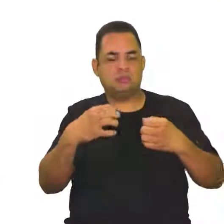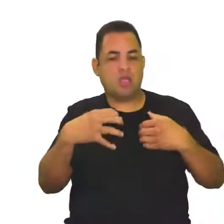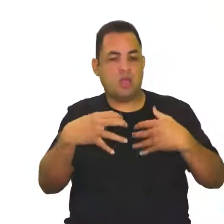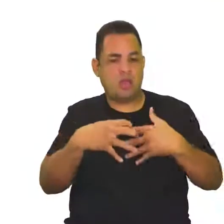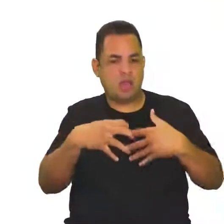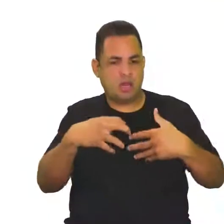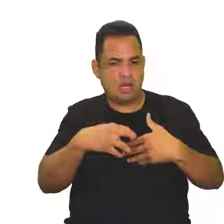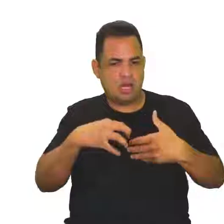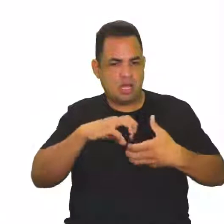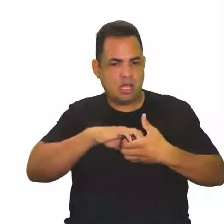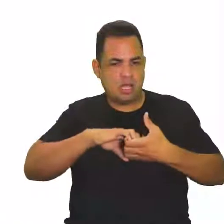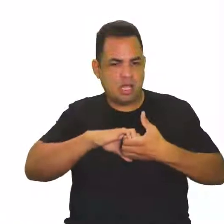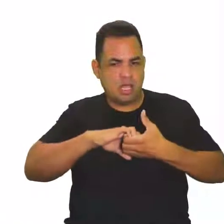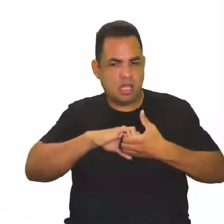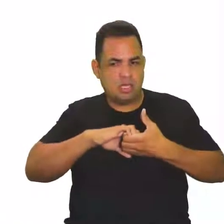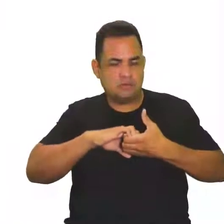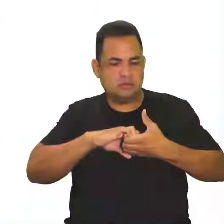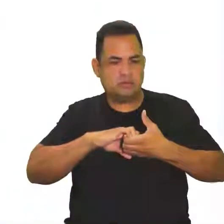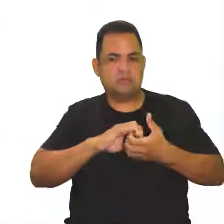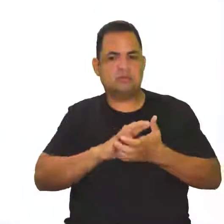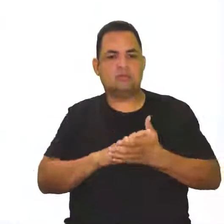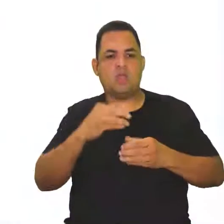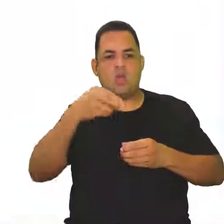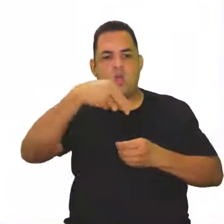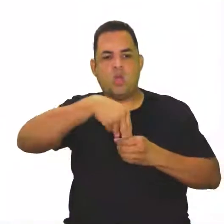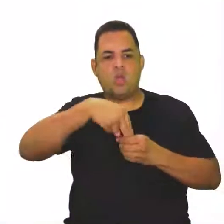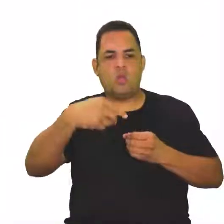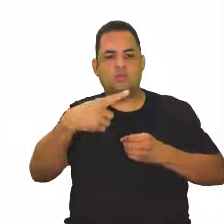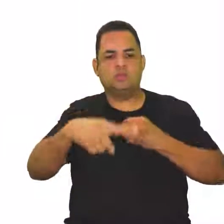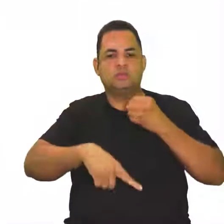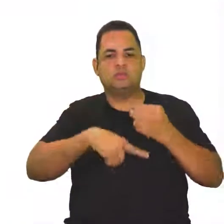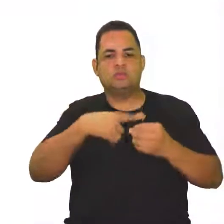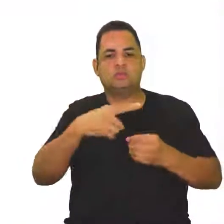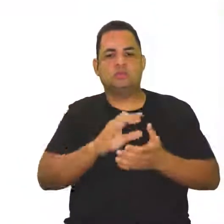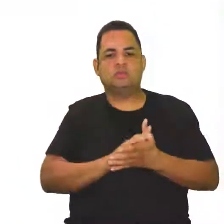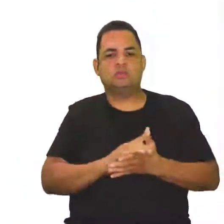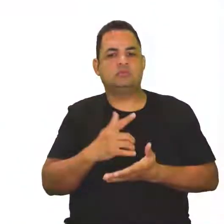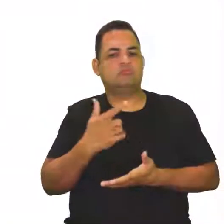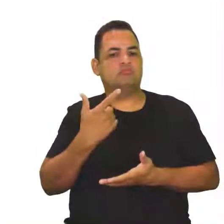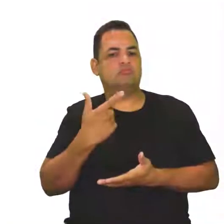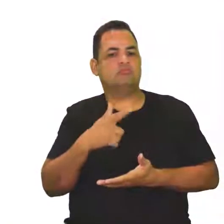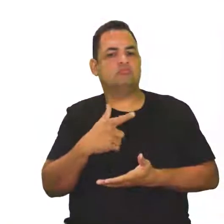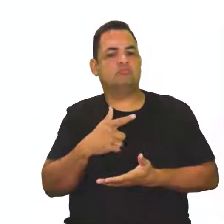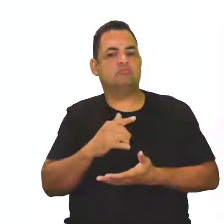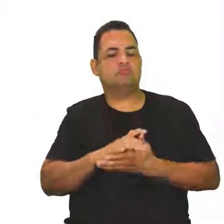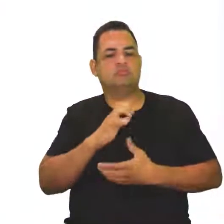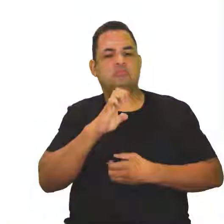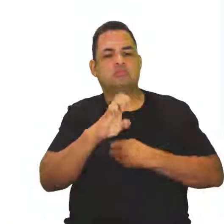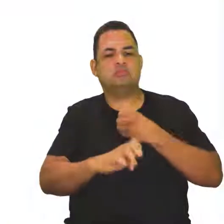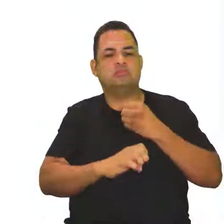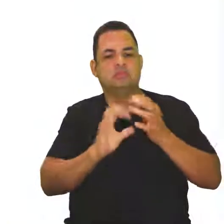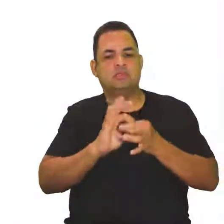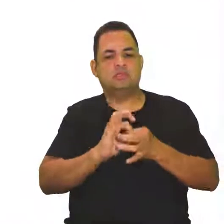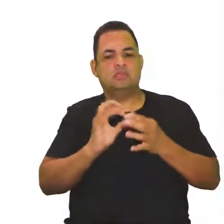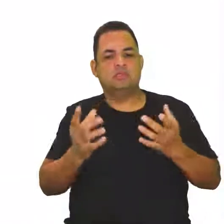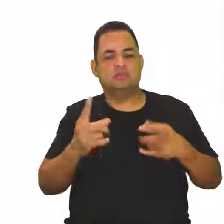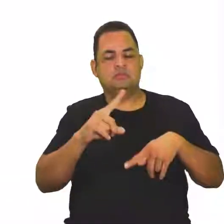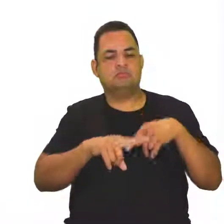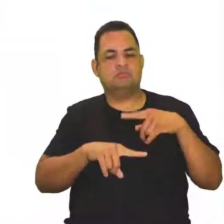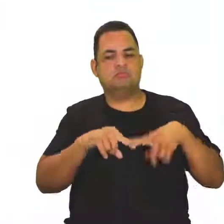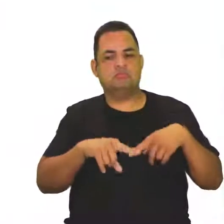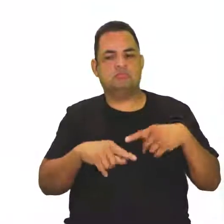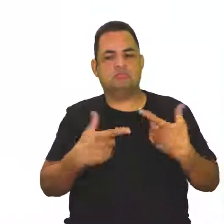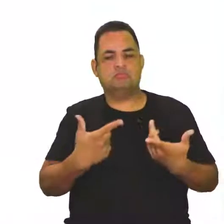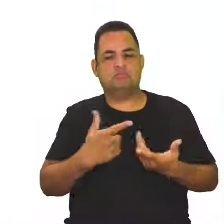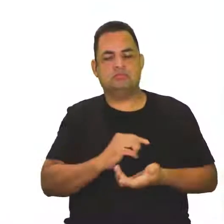ao núcleo dos átomos. Ou seja, não existem elétrons livres nesse material. Então,